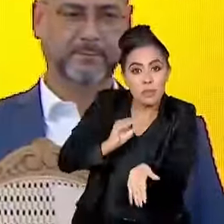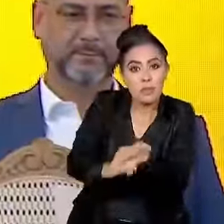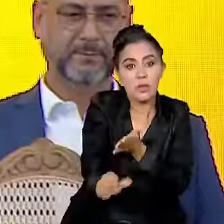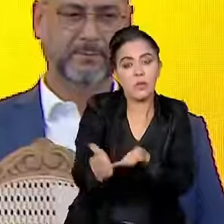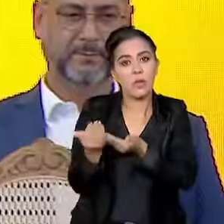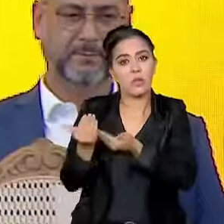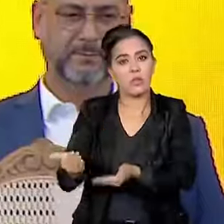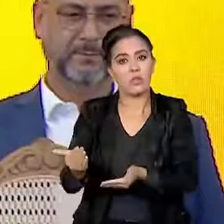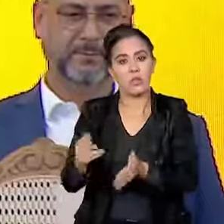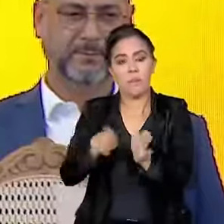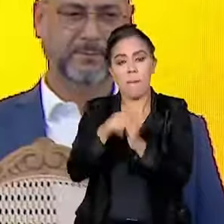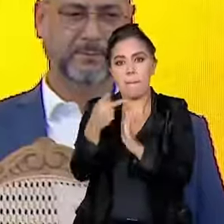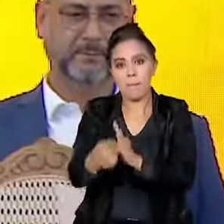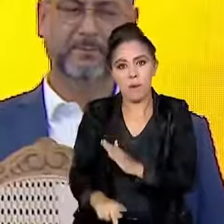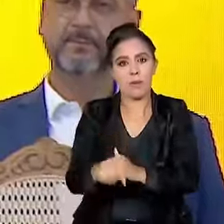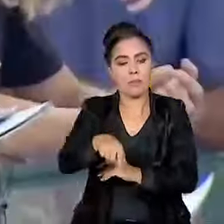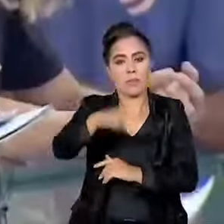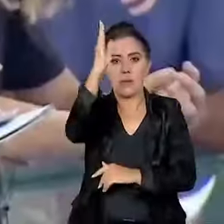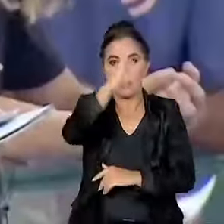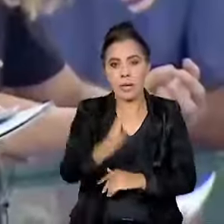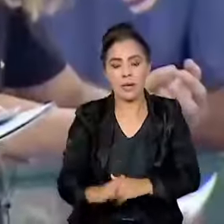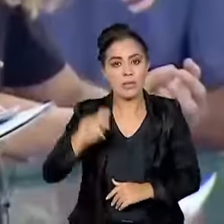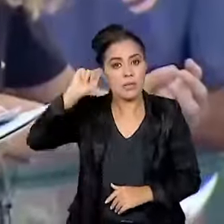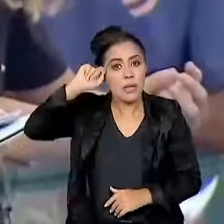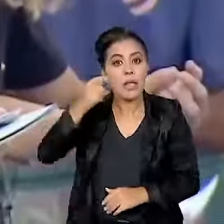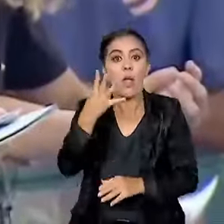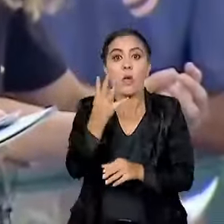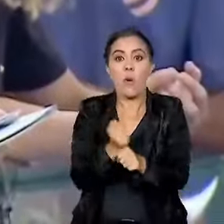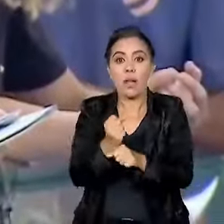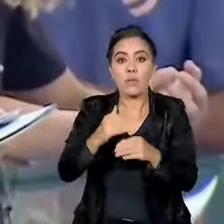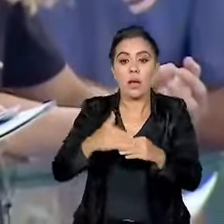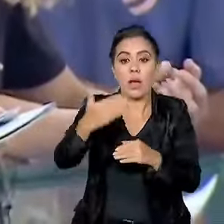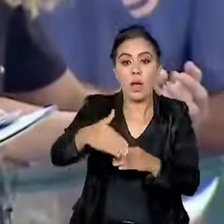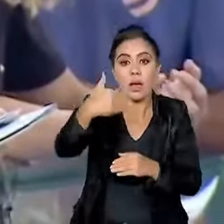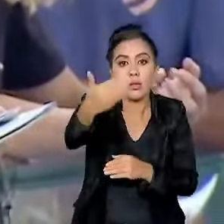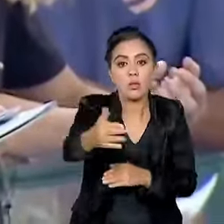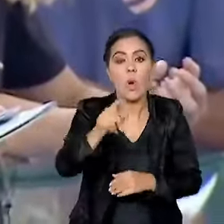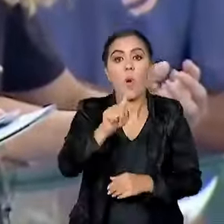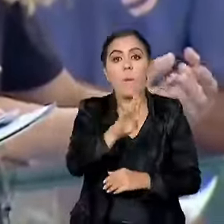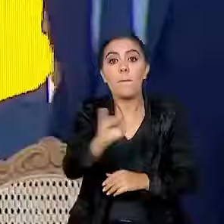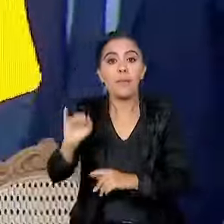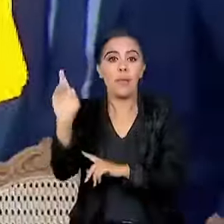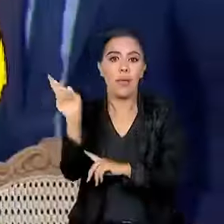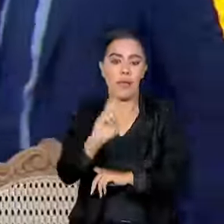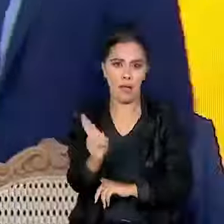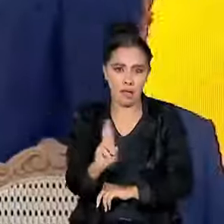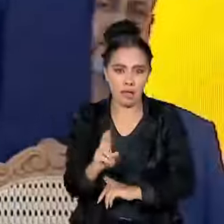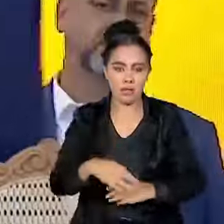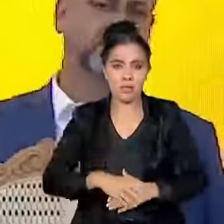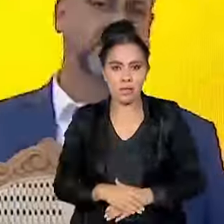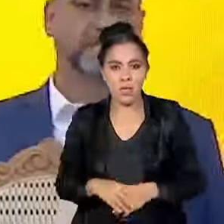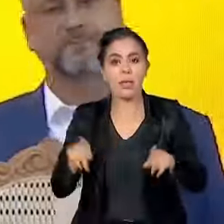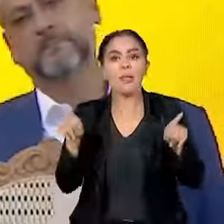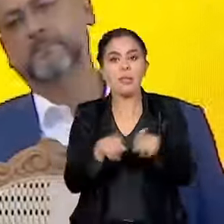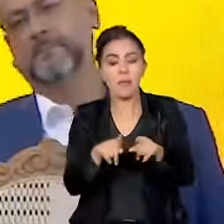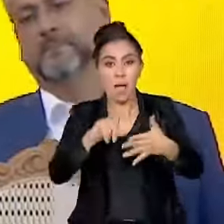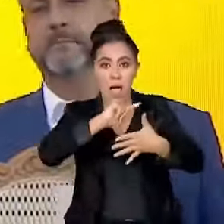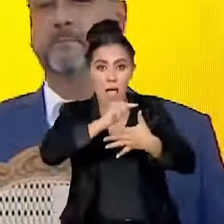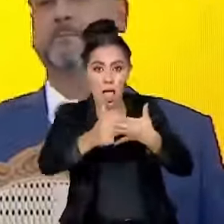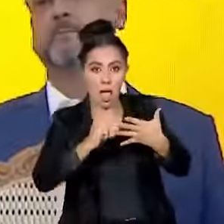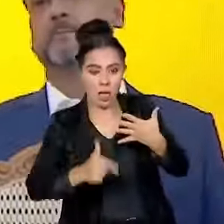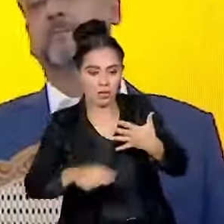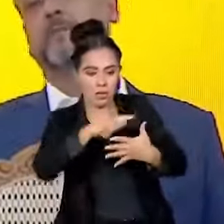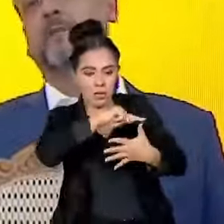país e nos próximos 4 anos, 1,5 bilhão. Dentro das ações, presidente,